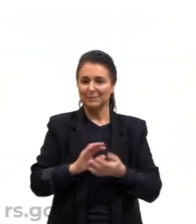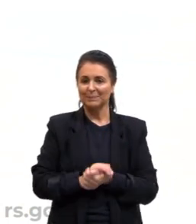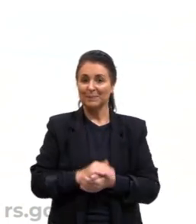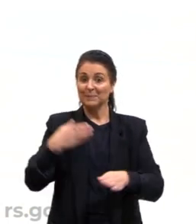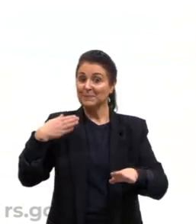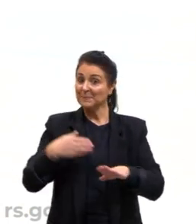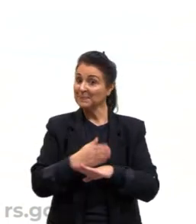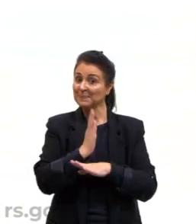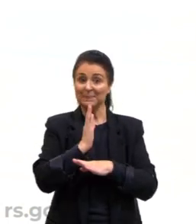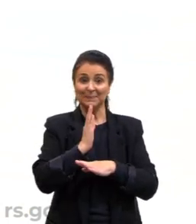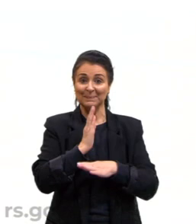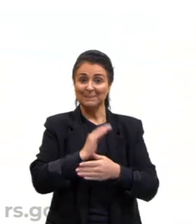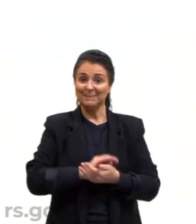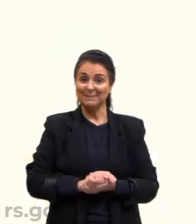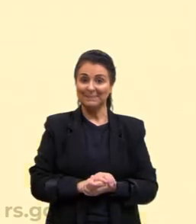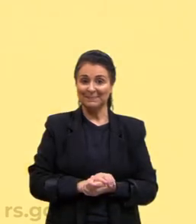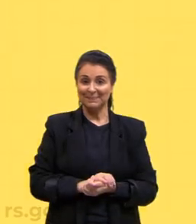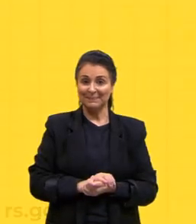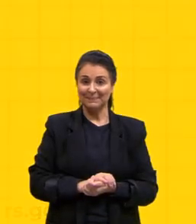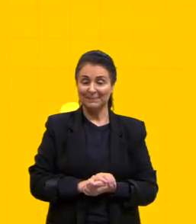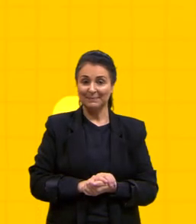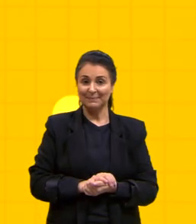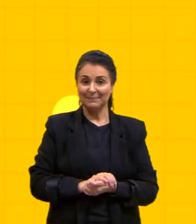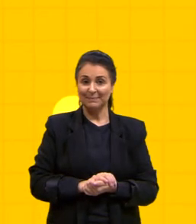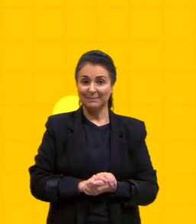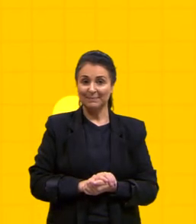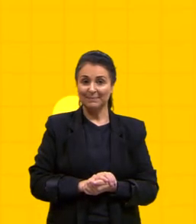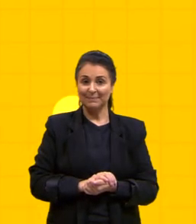partiu passar E aí